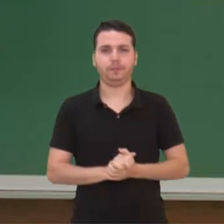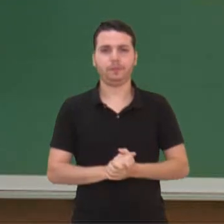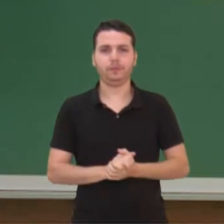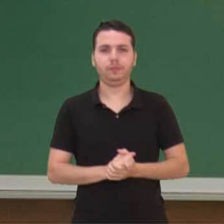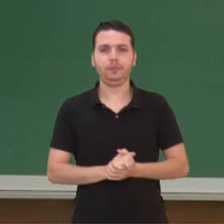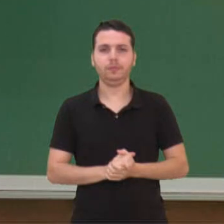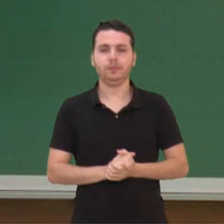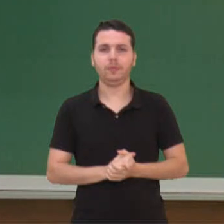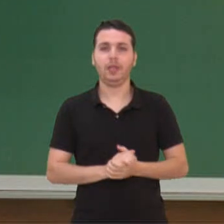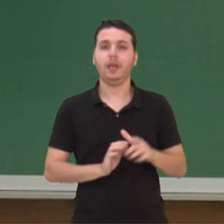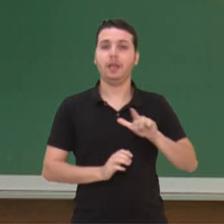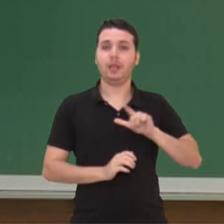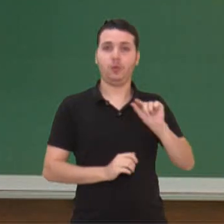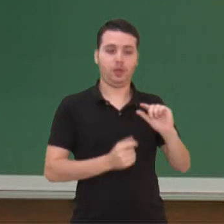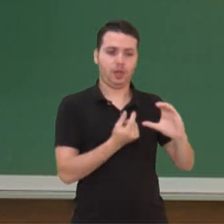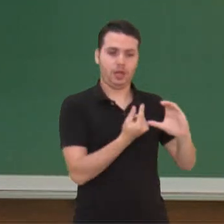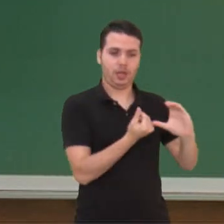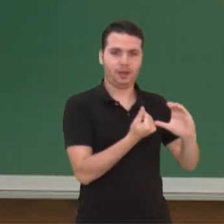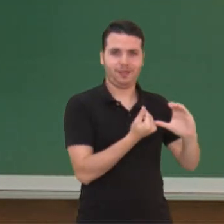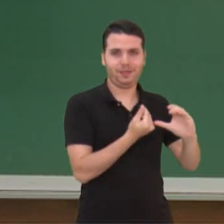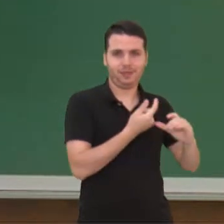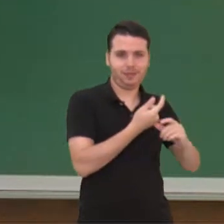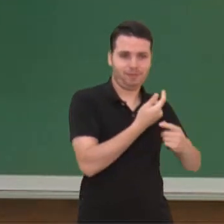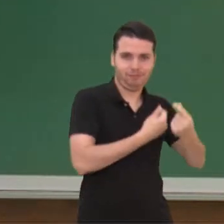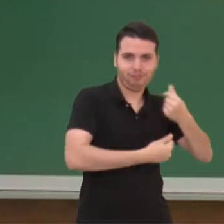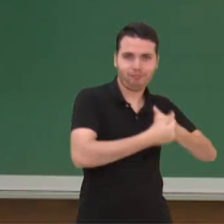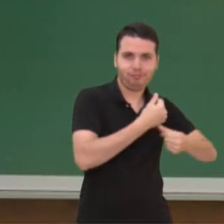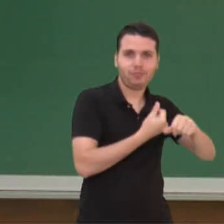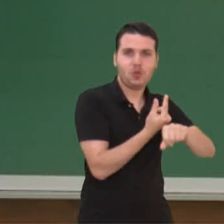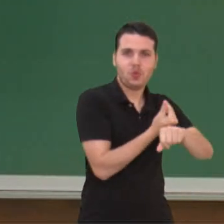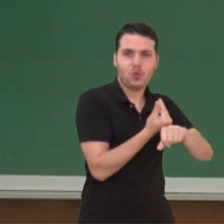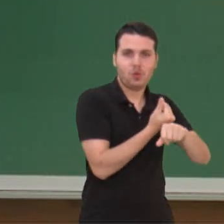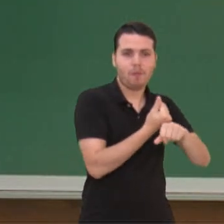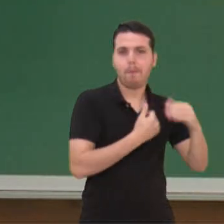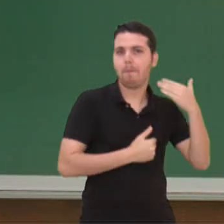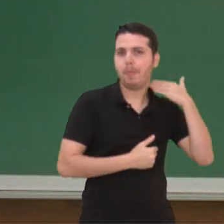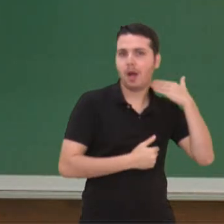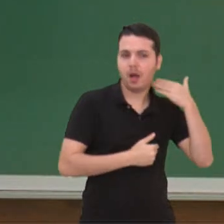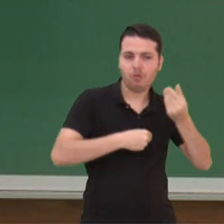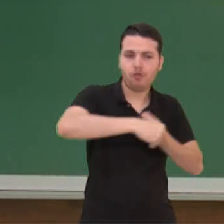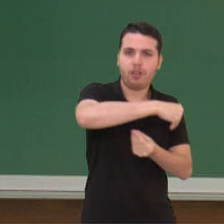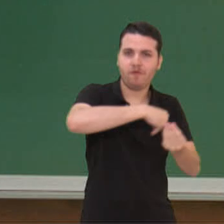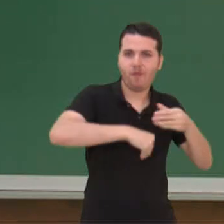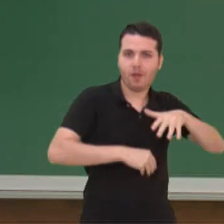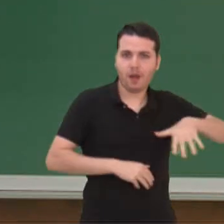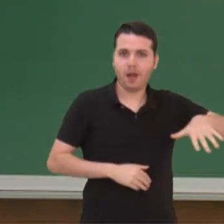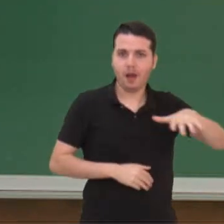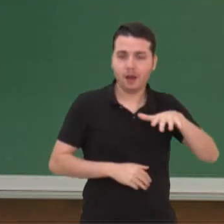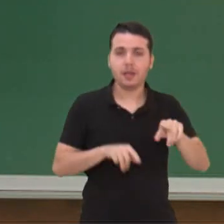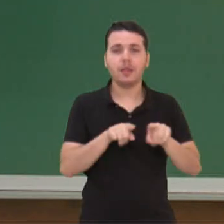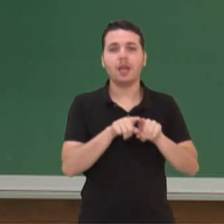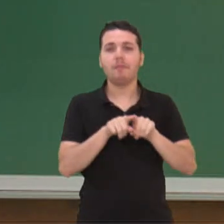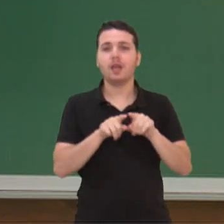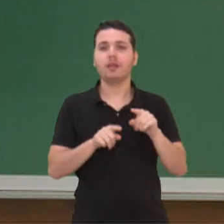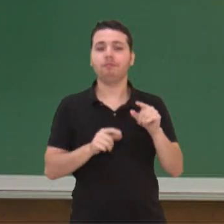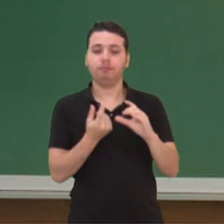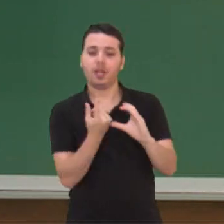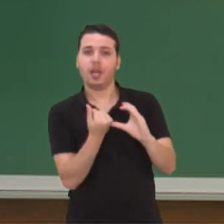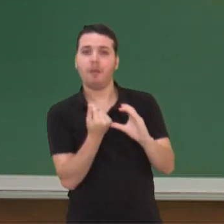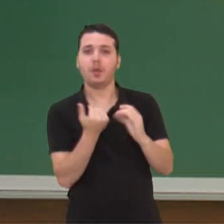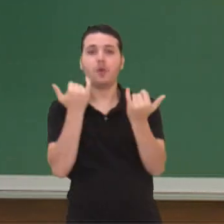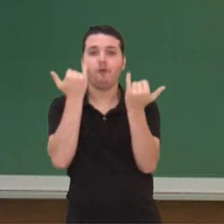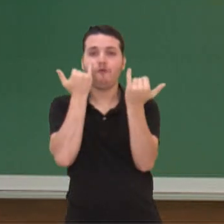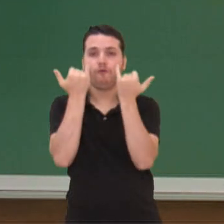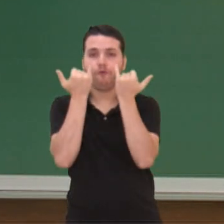aí, além do capitalismo financeiro, essa atuação dos bancos, O que nós temos hoje, o capitalismo